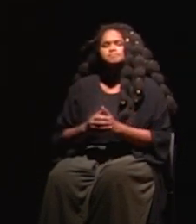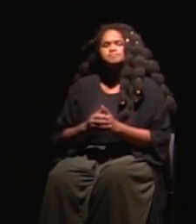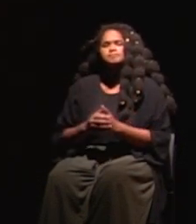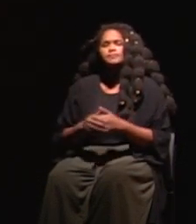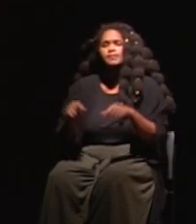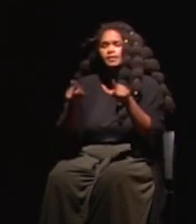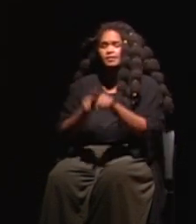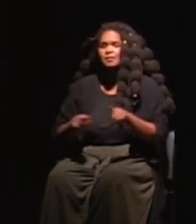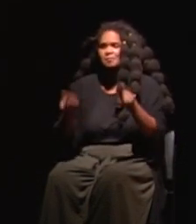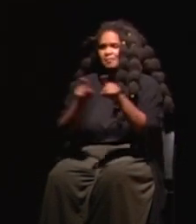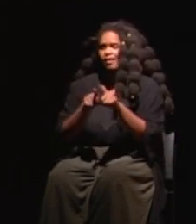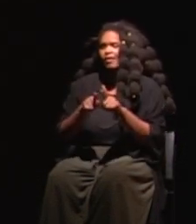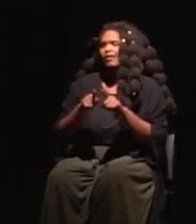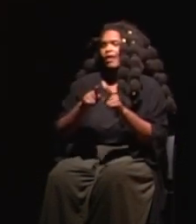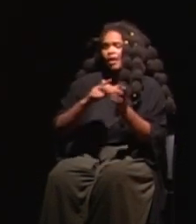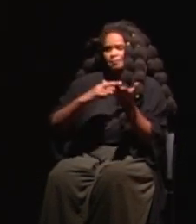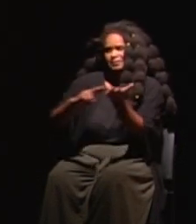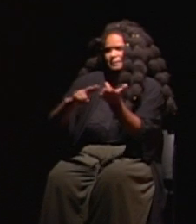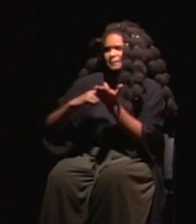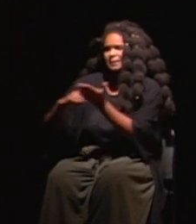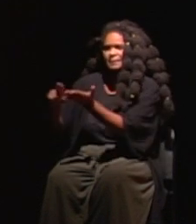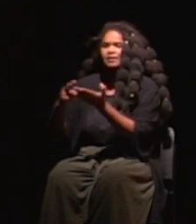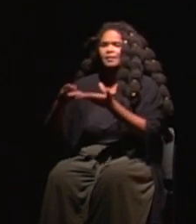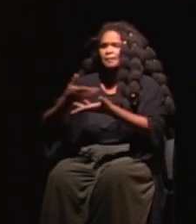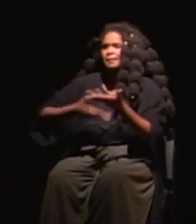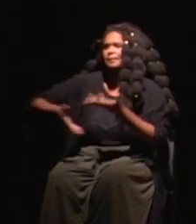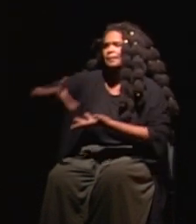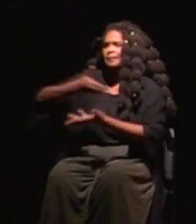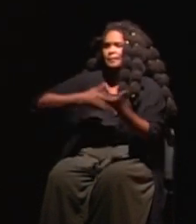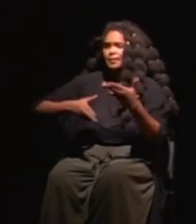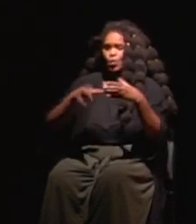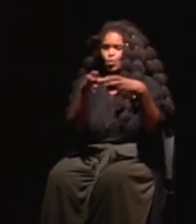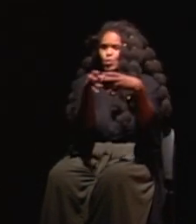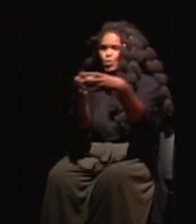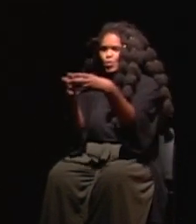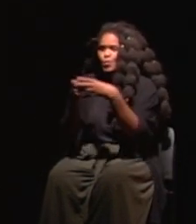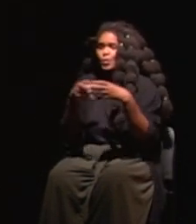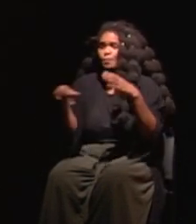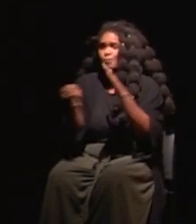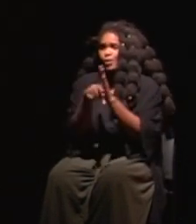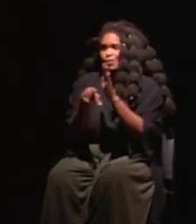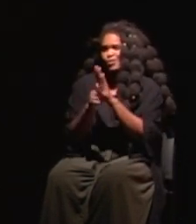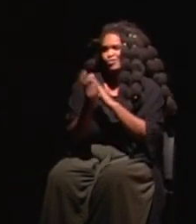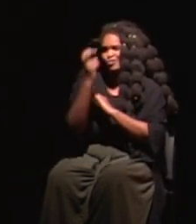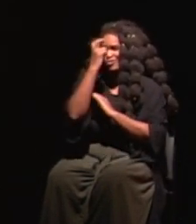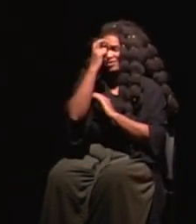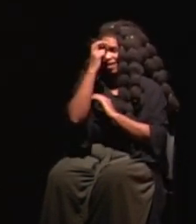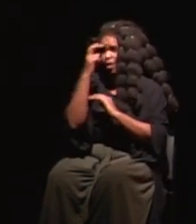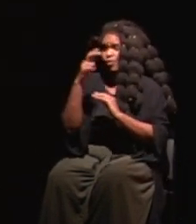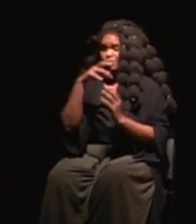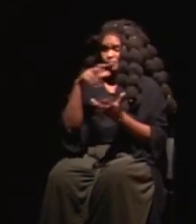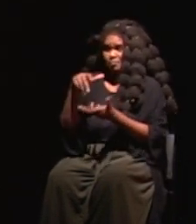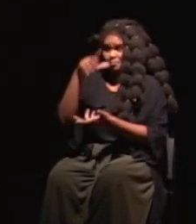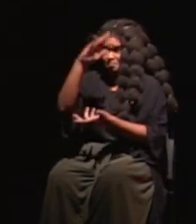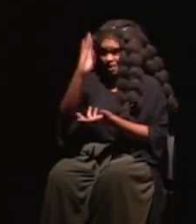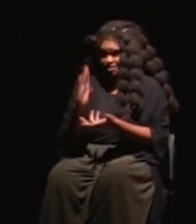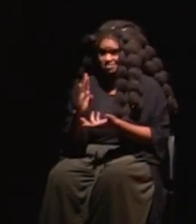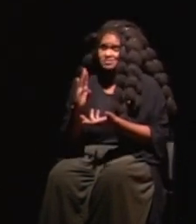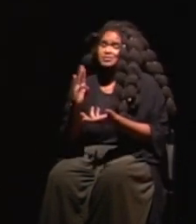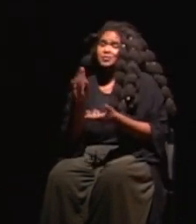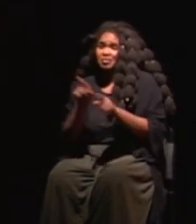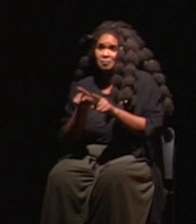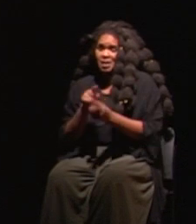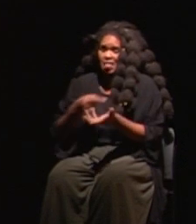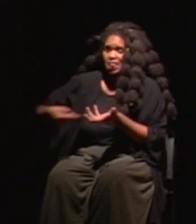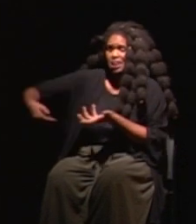a correspondência dela com um enorme, né, grupo, né, do circuito cultural nacional e internacional. E esse foi, então,